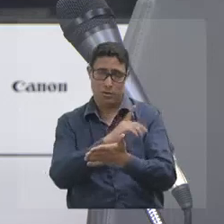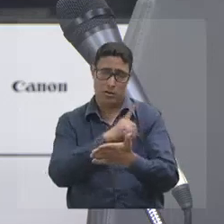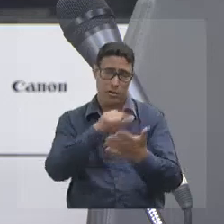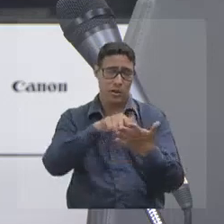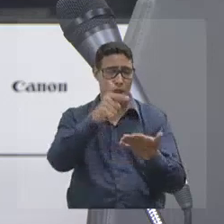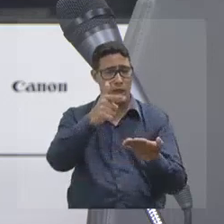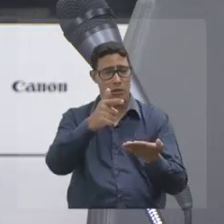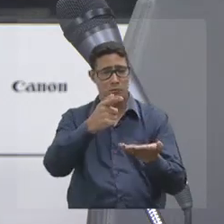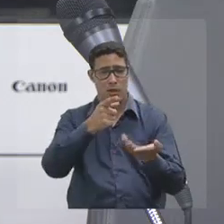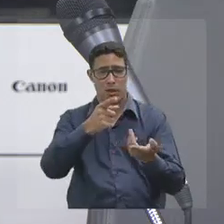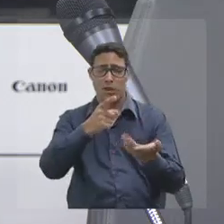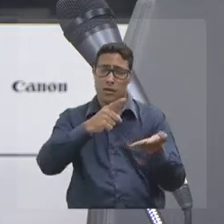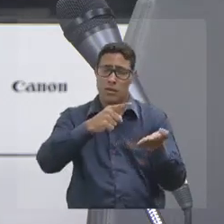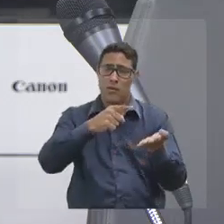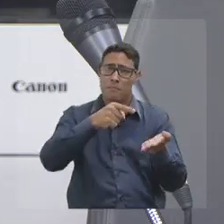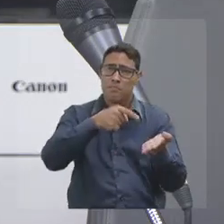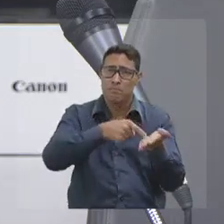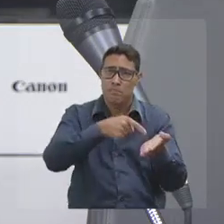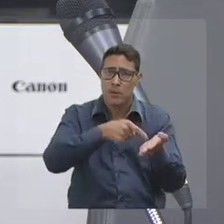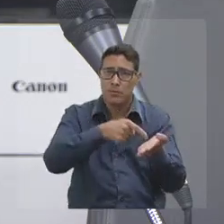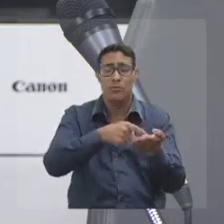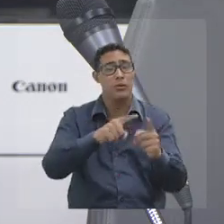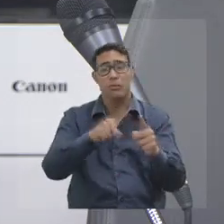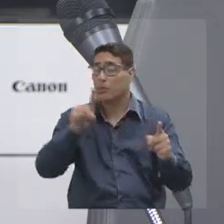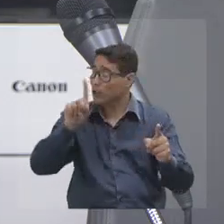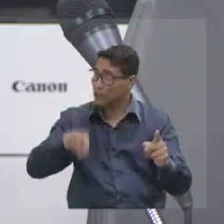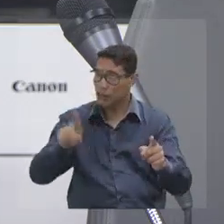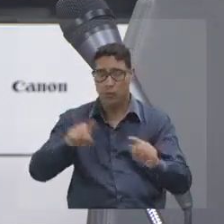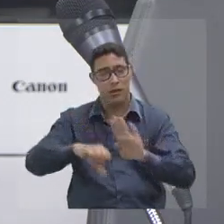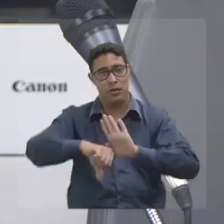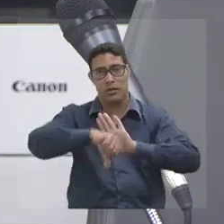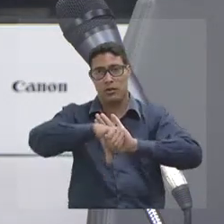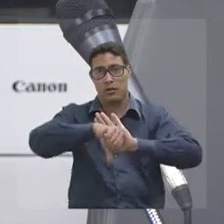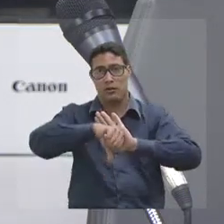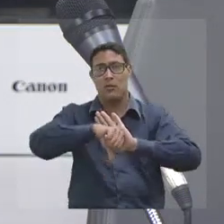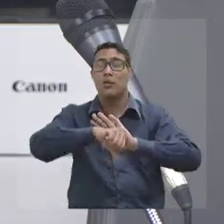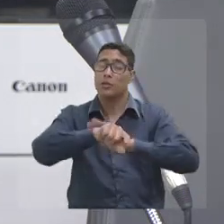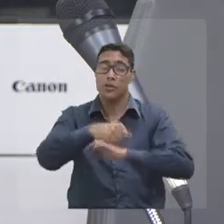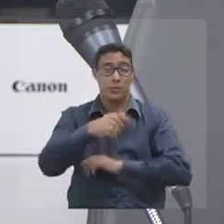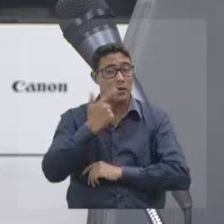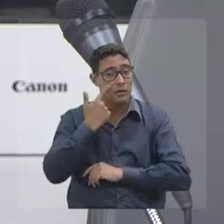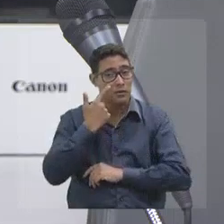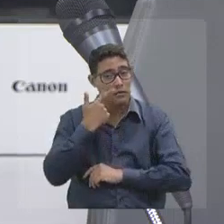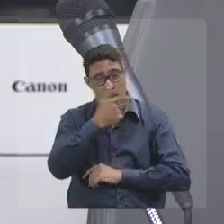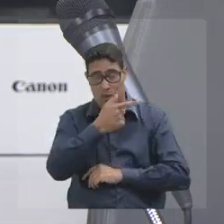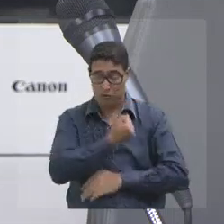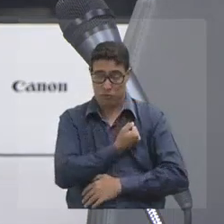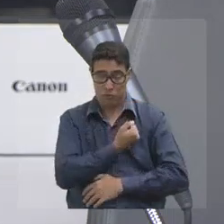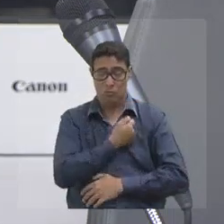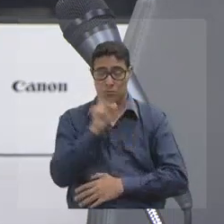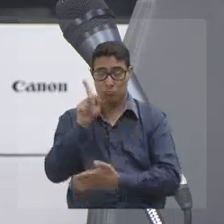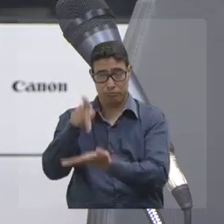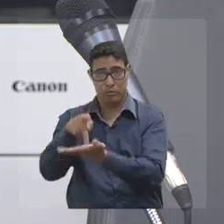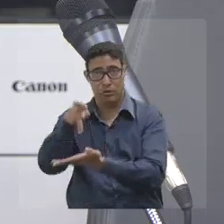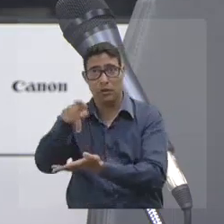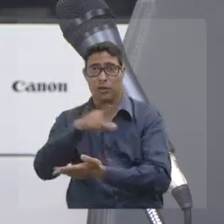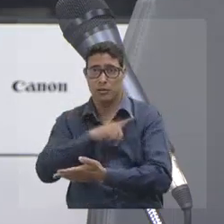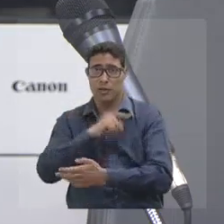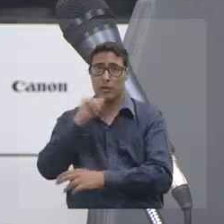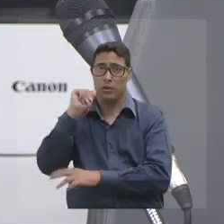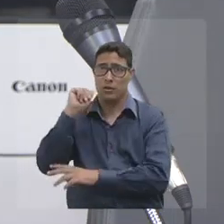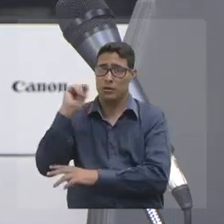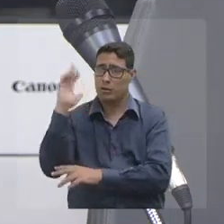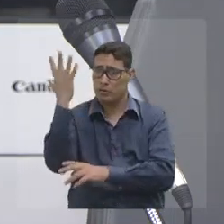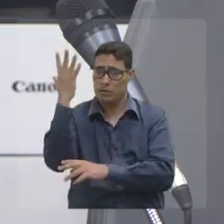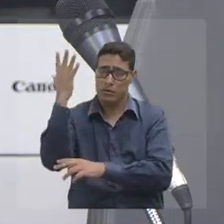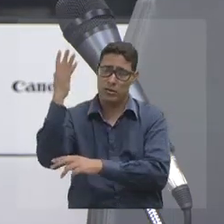como um crime não é crime ou seja então nós temos que entender que esses números são reais mas tem desmatamento tem produtor que